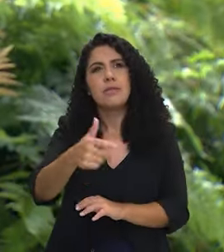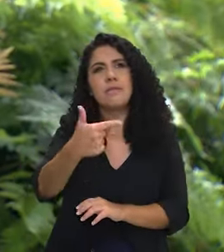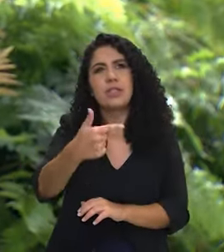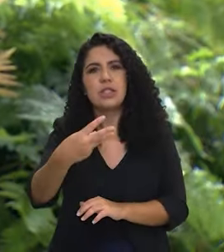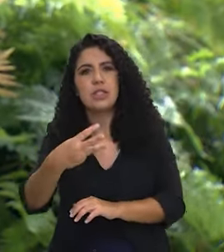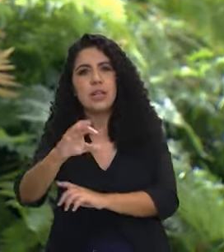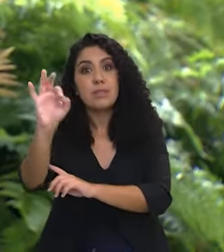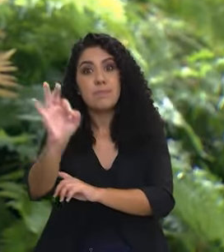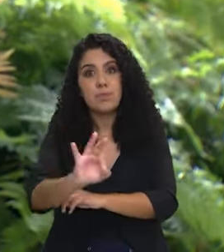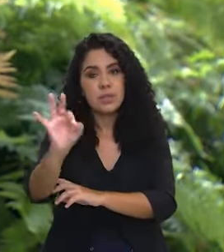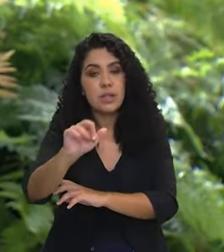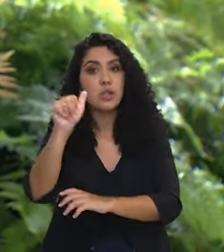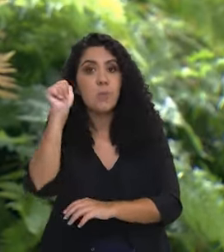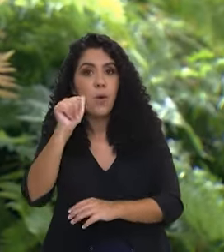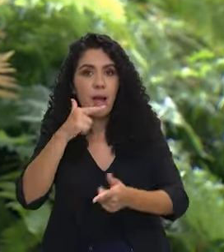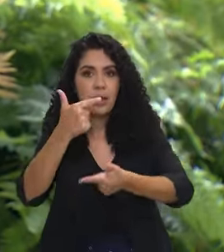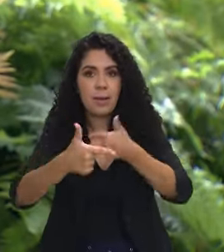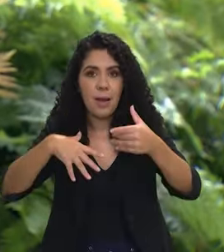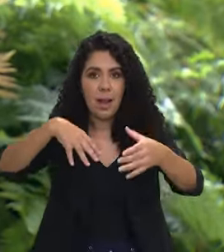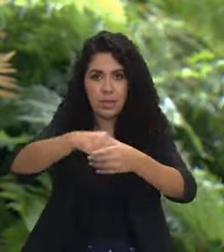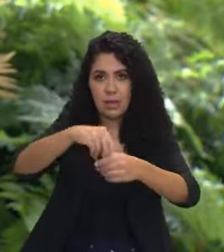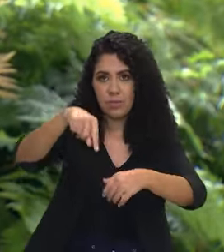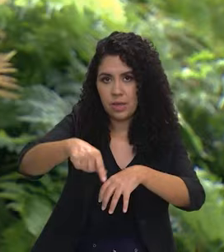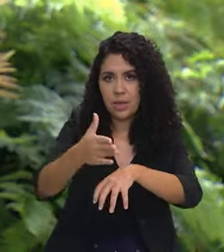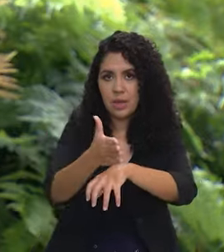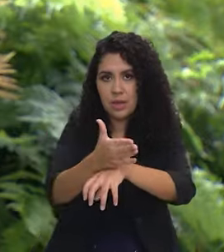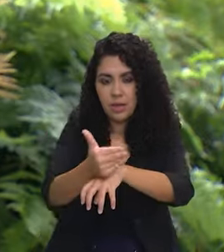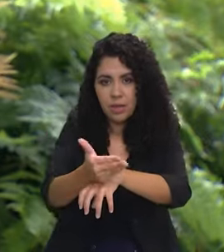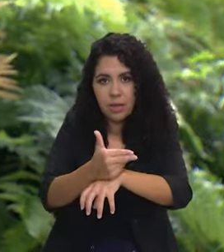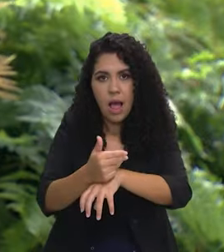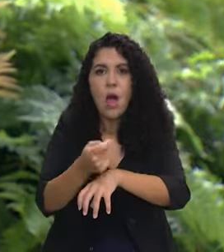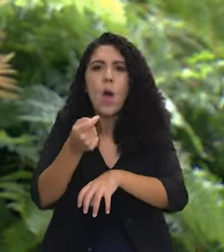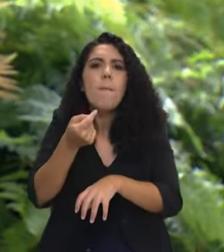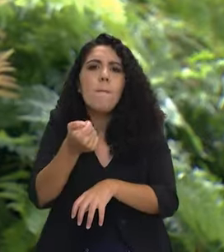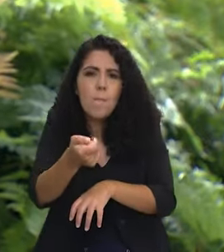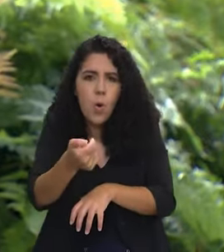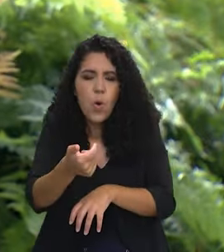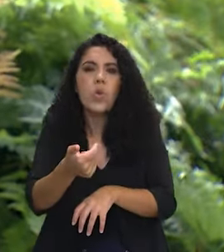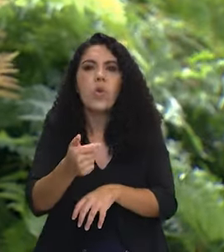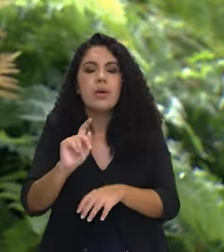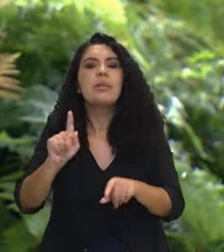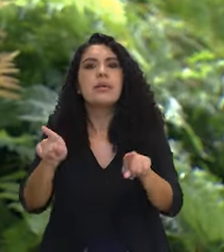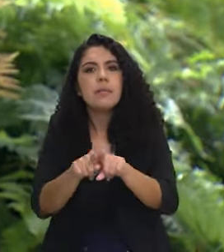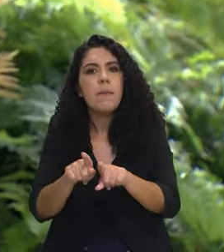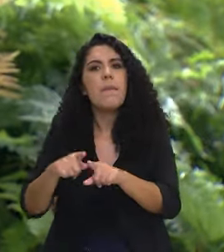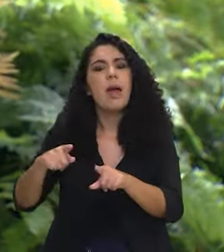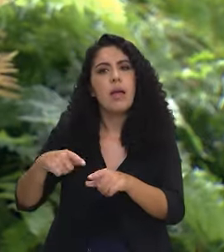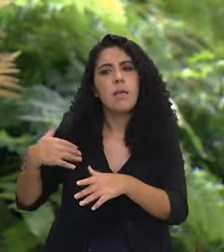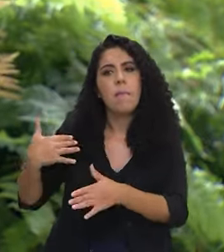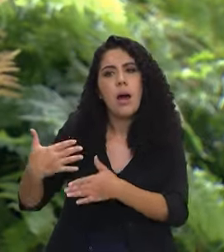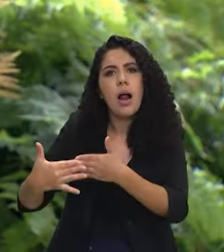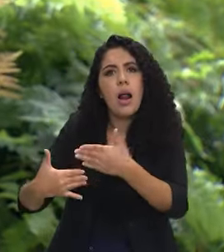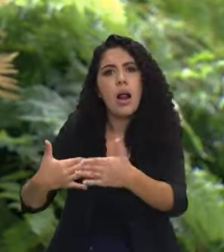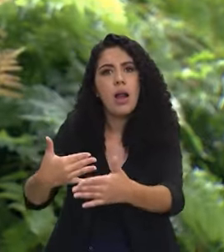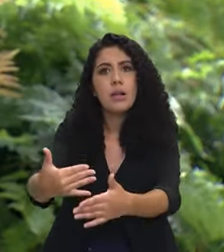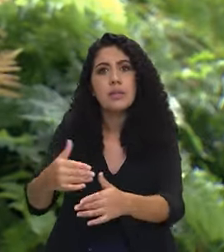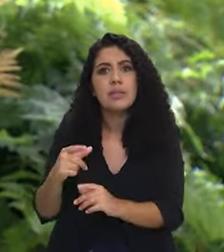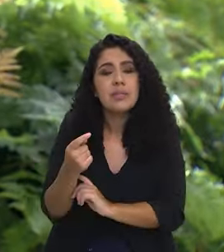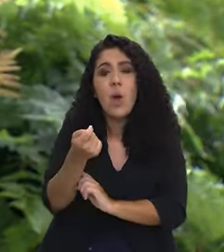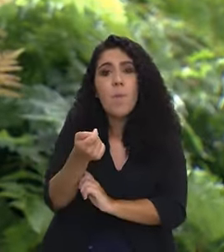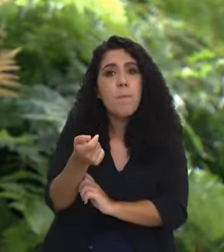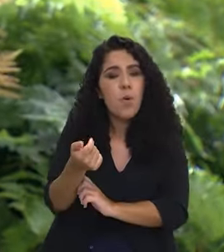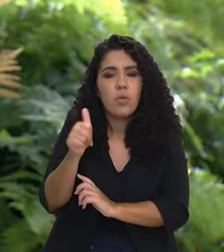percentual de 23%. Então, a gente entra em menor número e a gente ascende ao longo da carreira também em menor